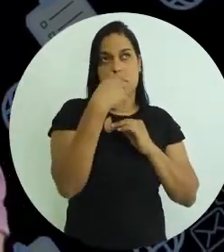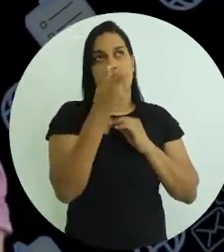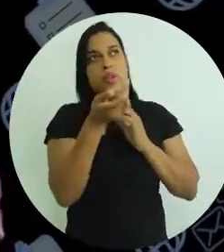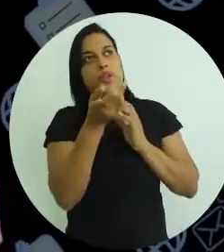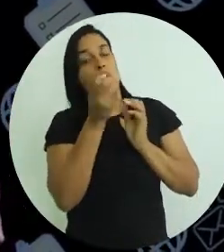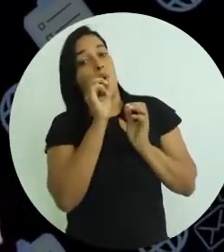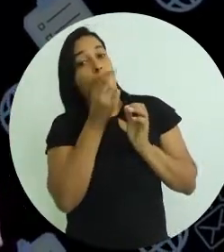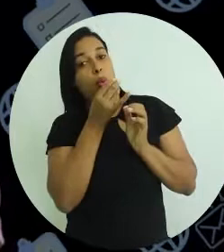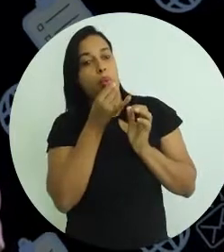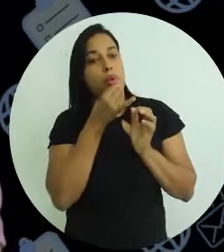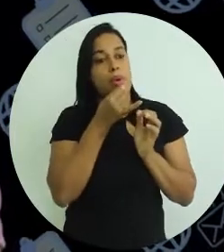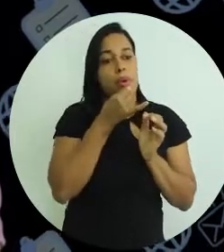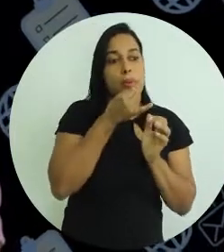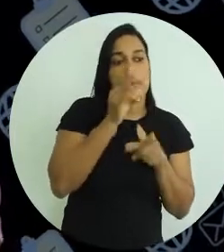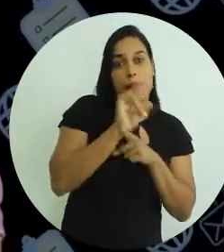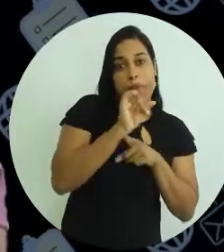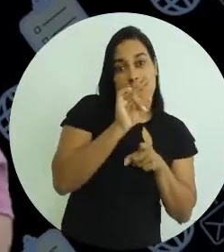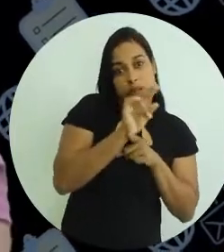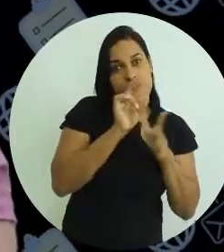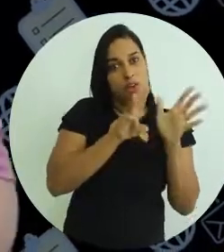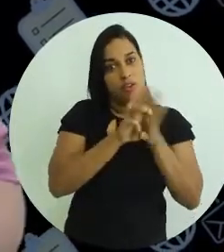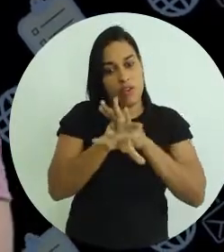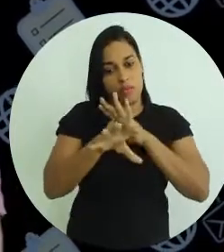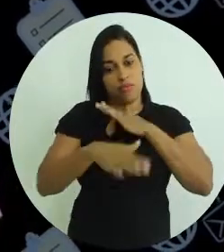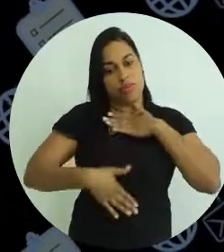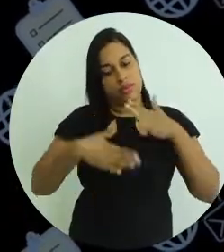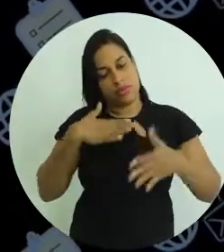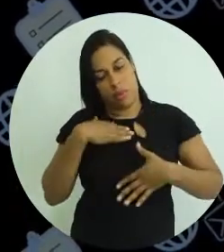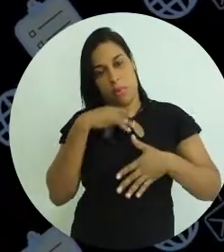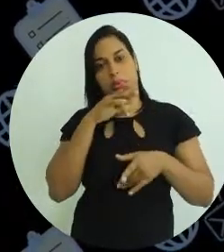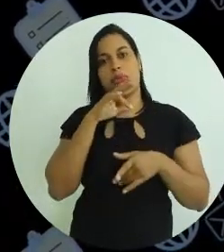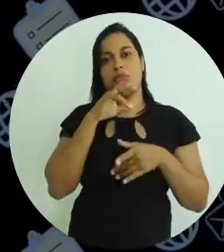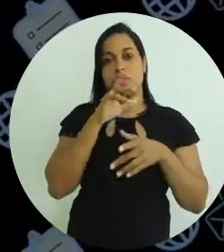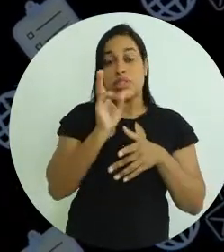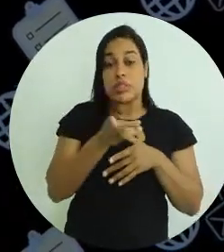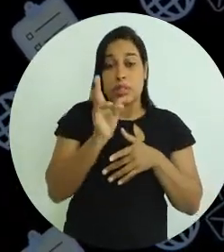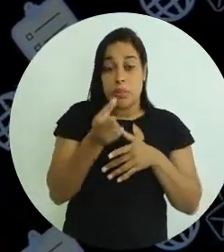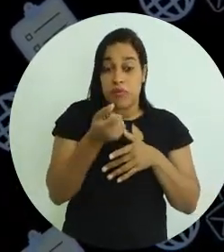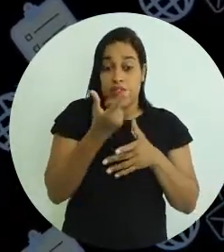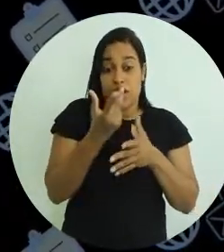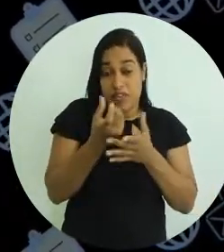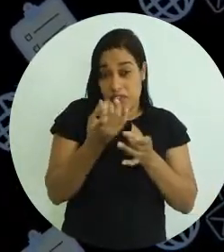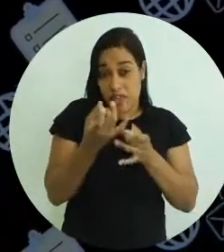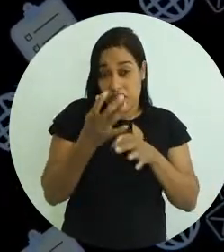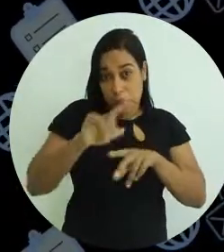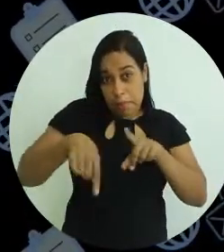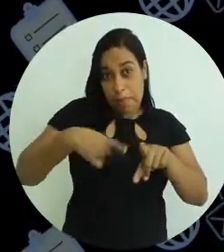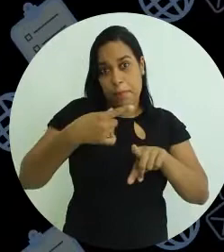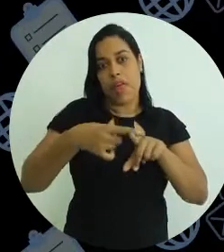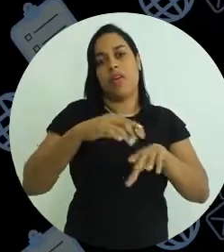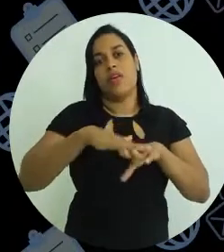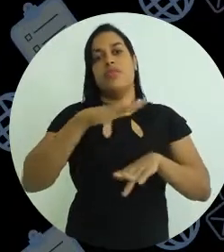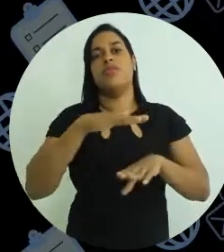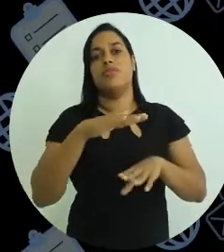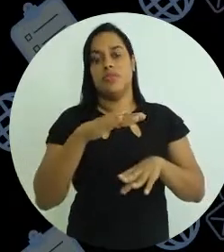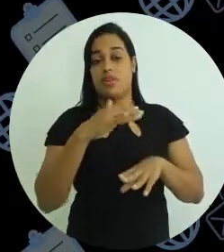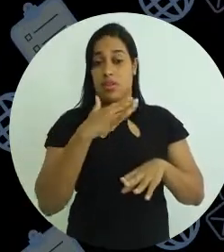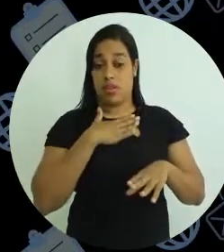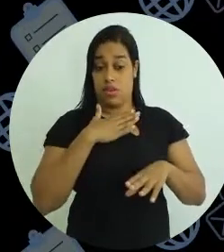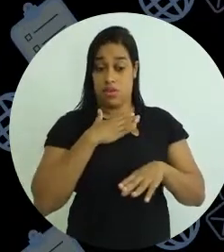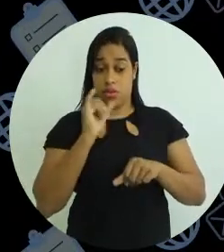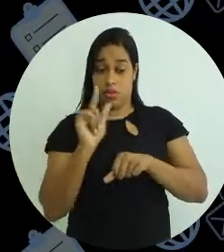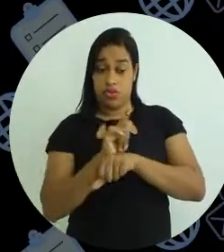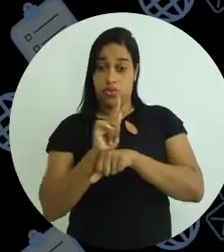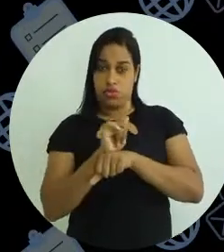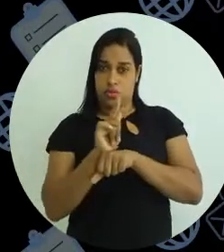sobe. Ué, como é que você vai saber disso? Não é muito fácil para a gente, como gestor, como dono, né, as pessoas que estão numa